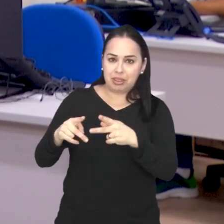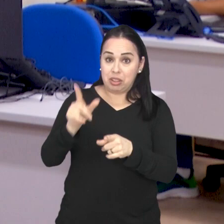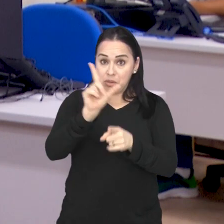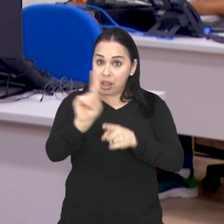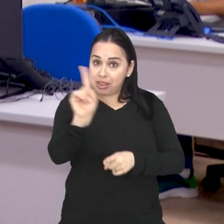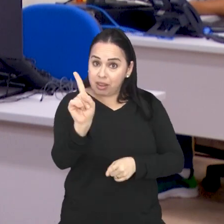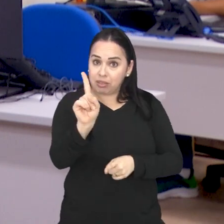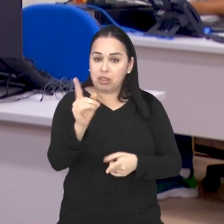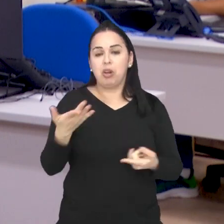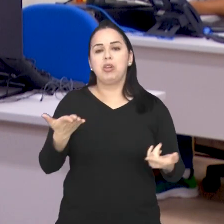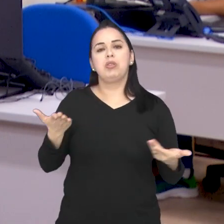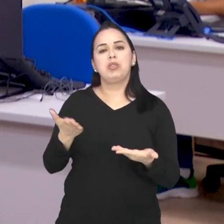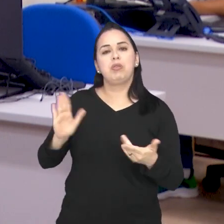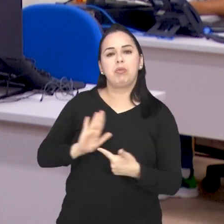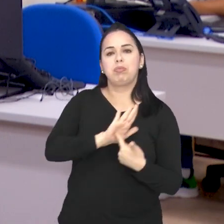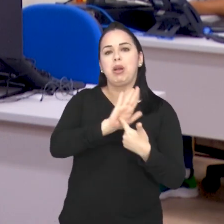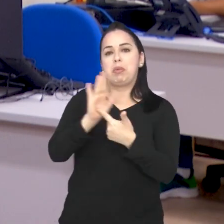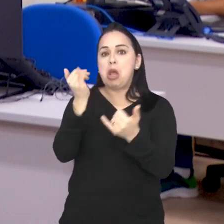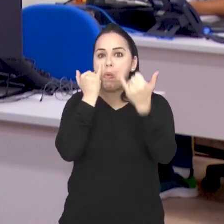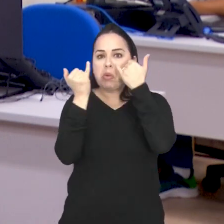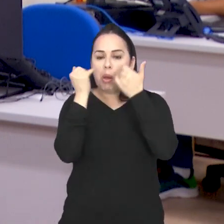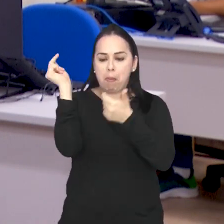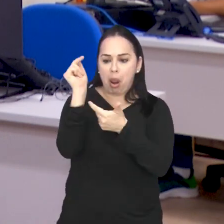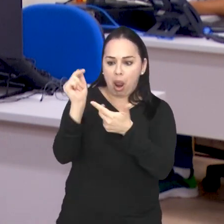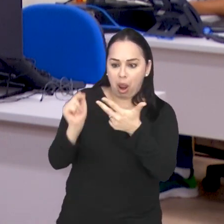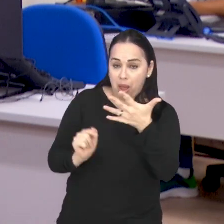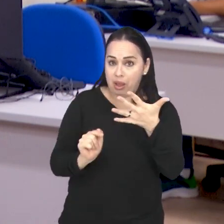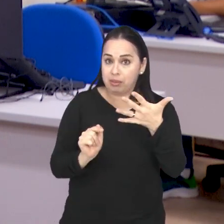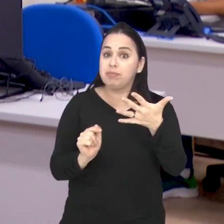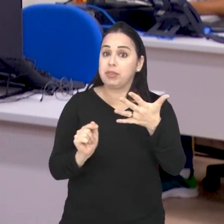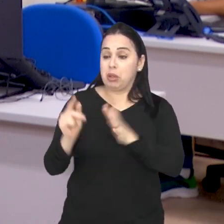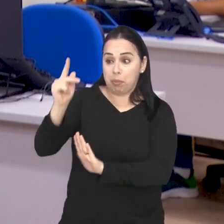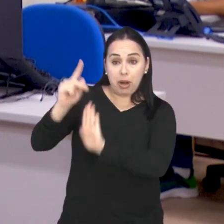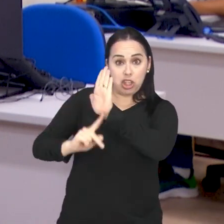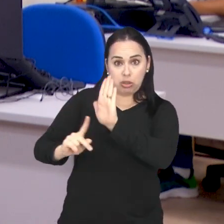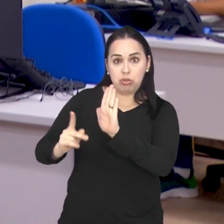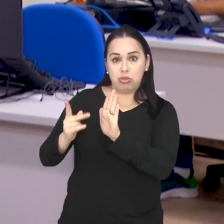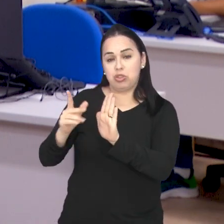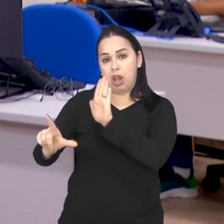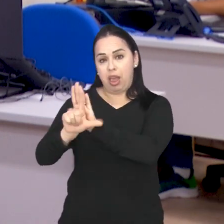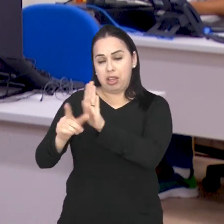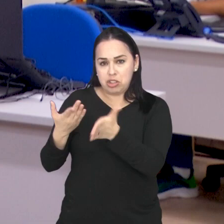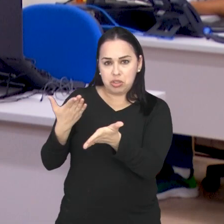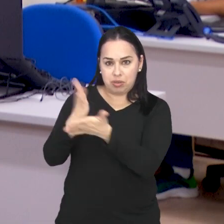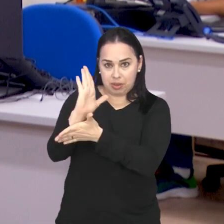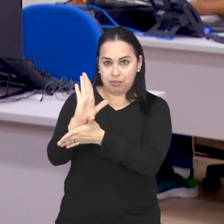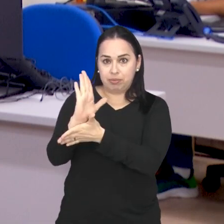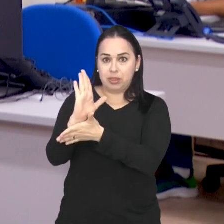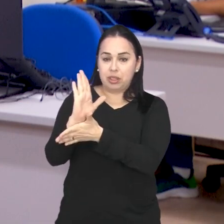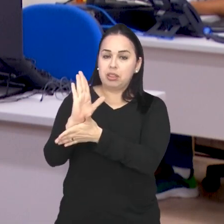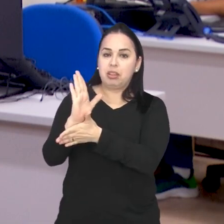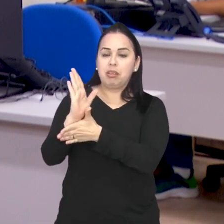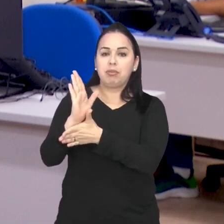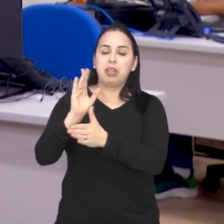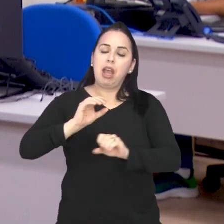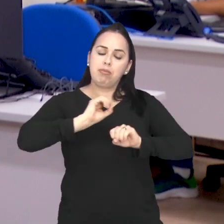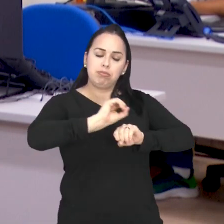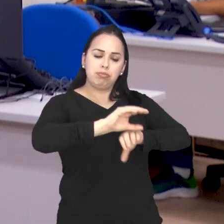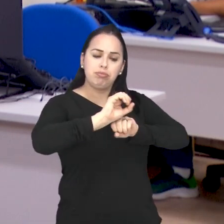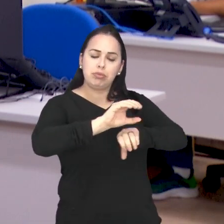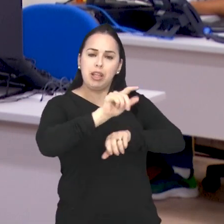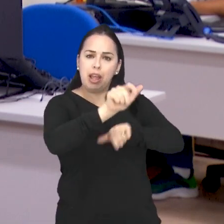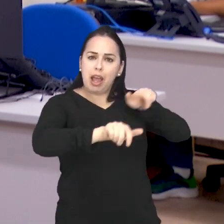Fica com a gente porque hoje tem muita notícia. Uma delas é sobre um projeto aprovado que quer criar um programa voltado para